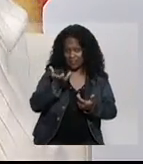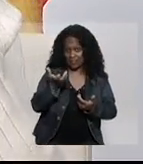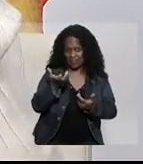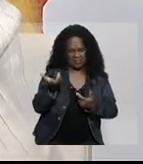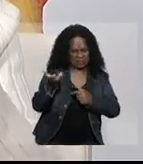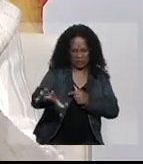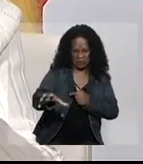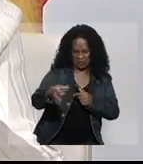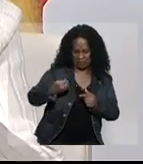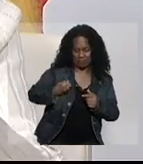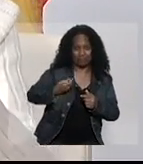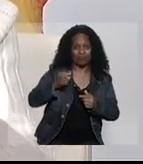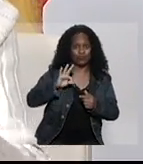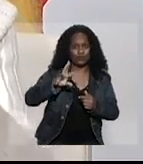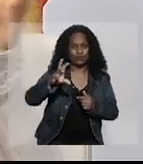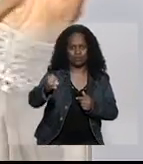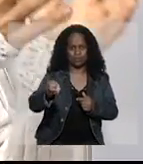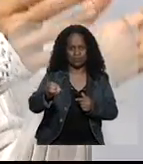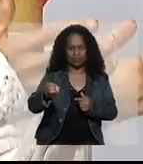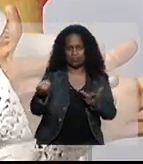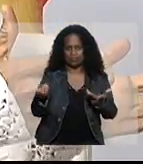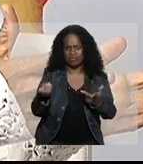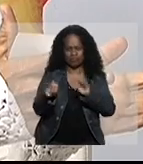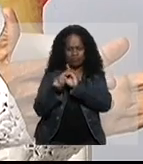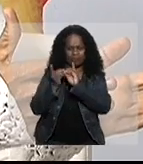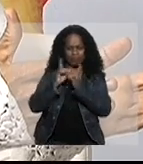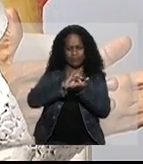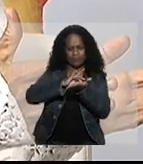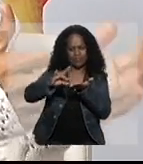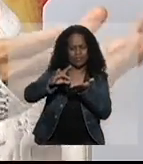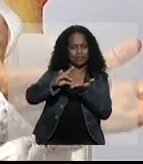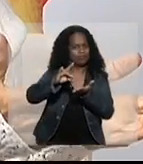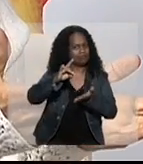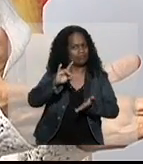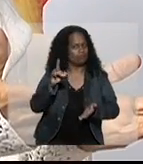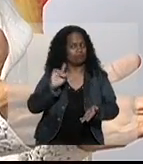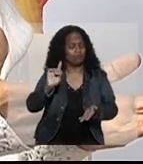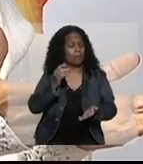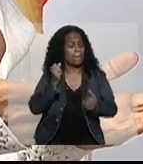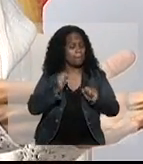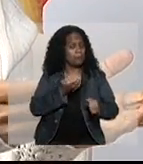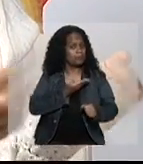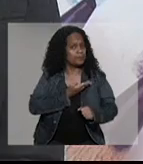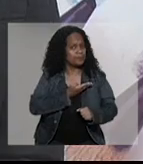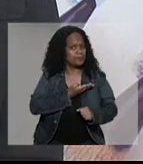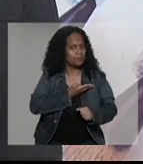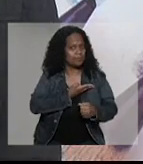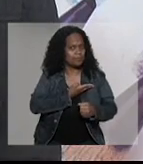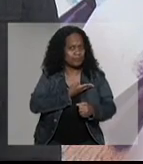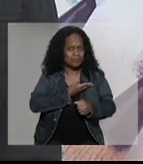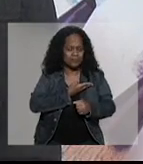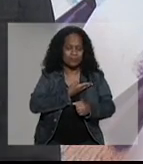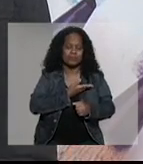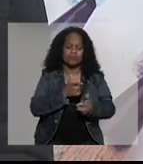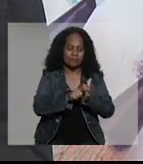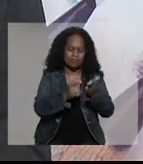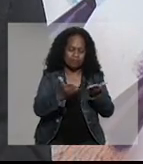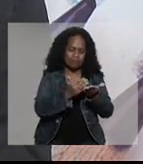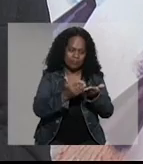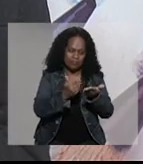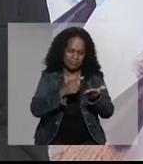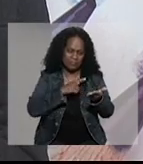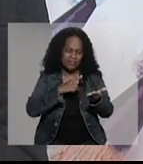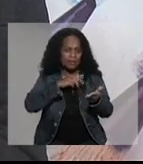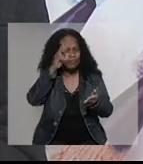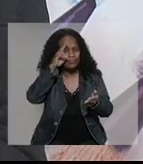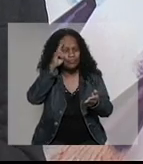que não se quer para a vida inteira, não quer dizer que você vai ser inimigo dele. Pode ser amigo. E esse livro do Câmara Cascudo, você disse que ele